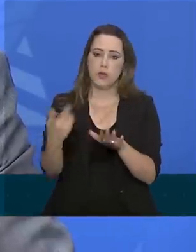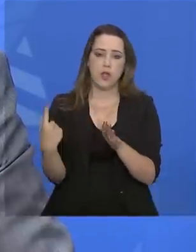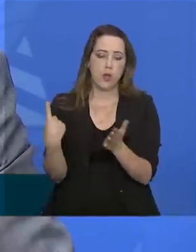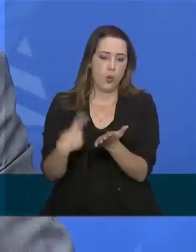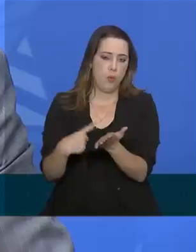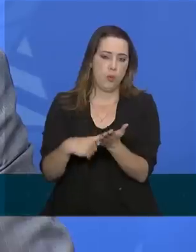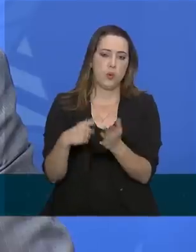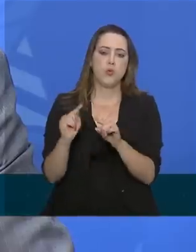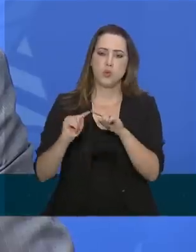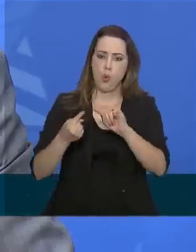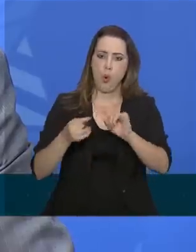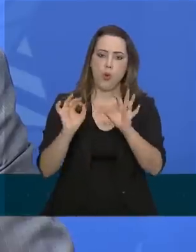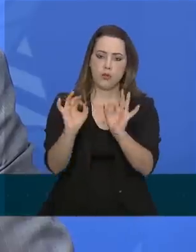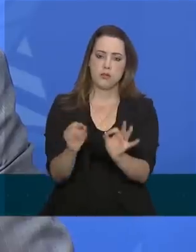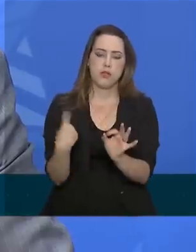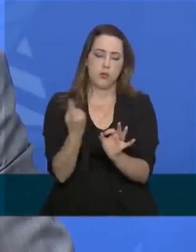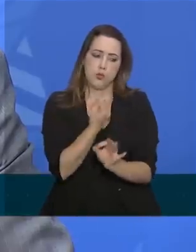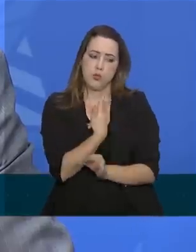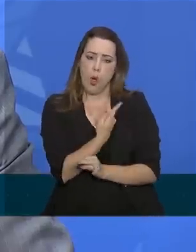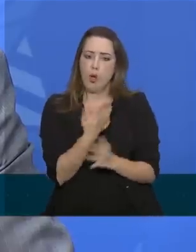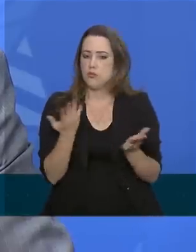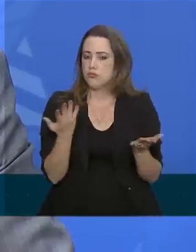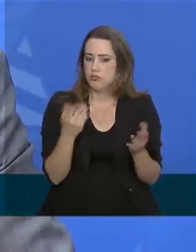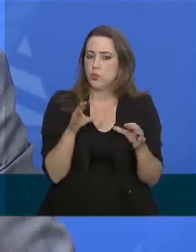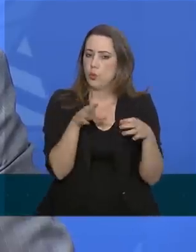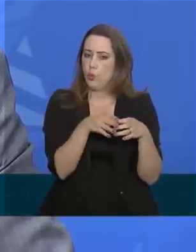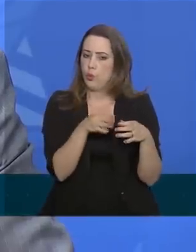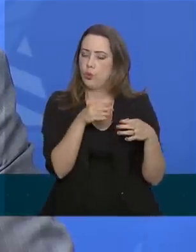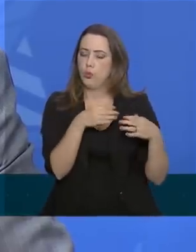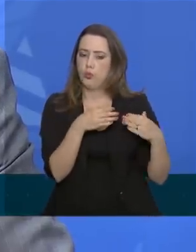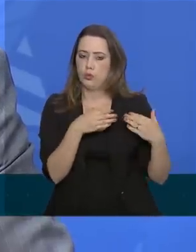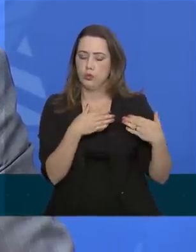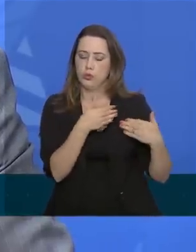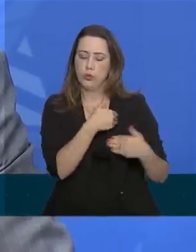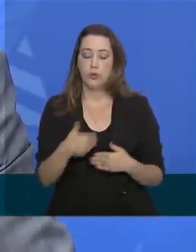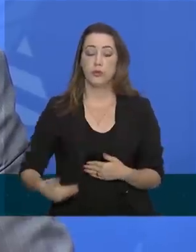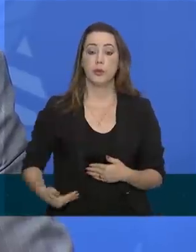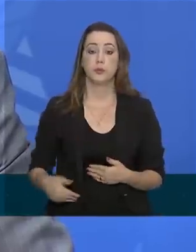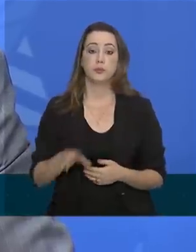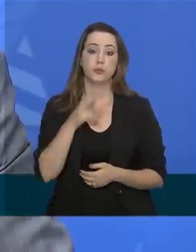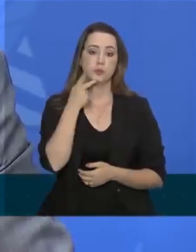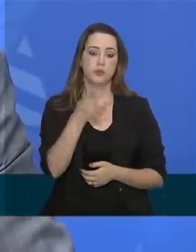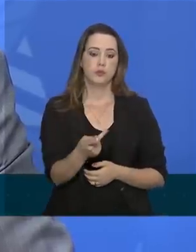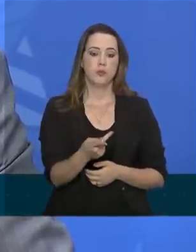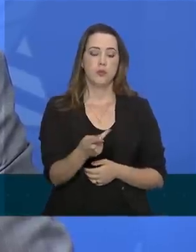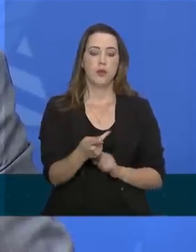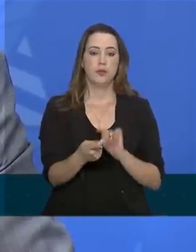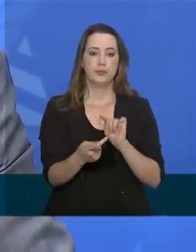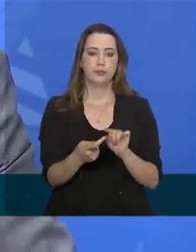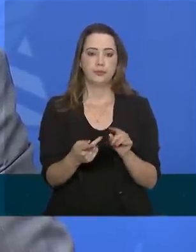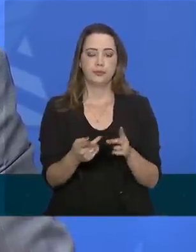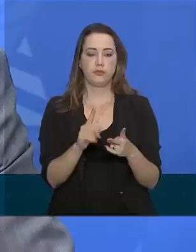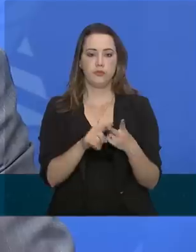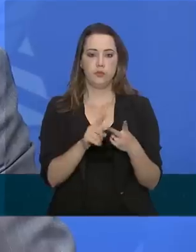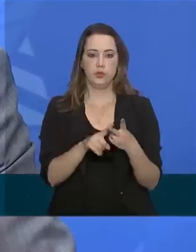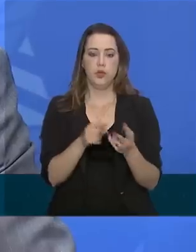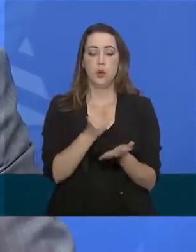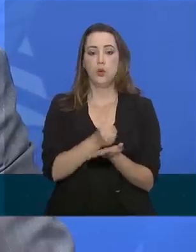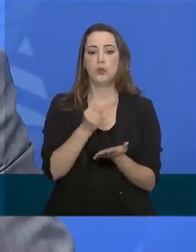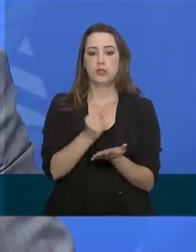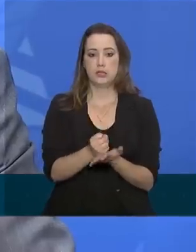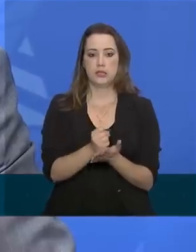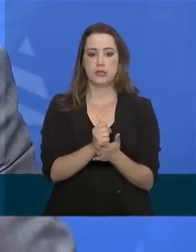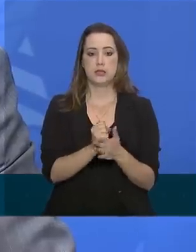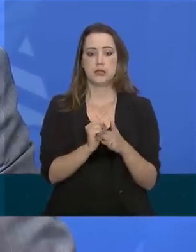nosso enquanto o governo com relação à as informações é do da contratação